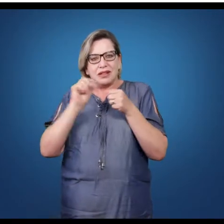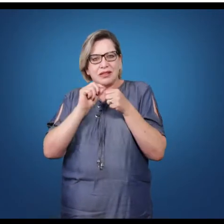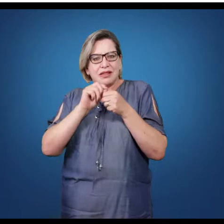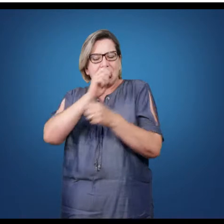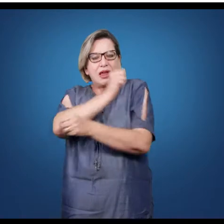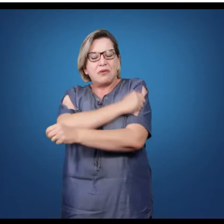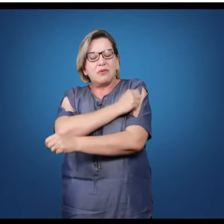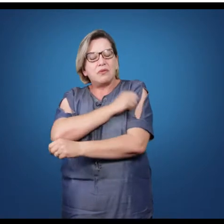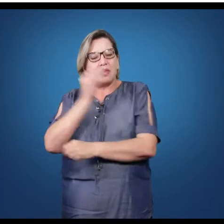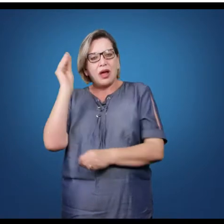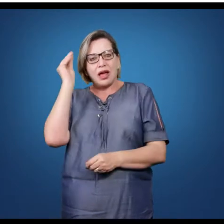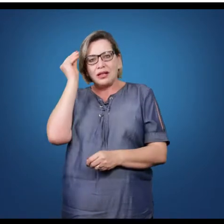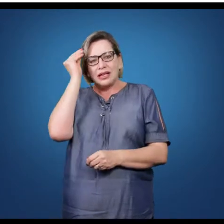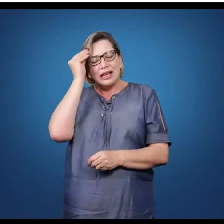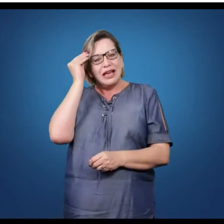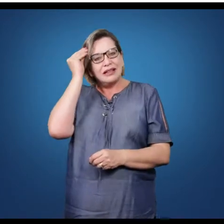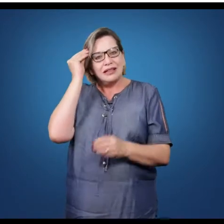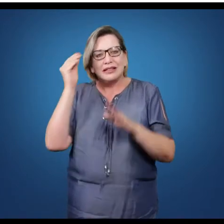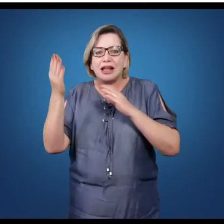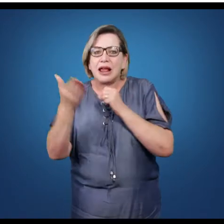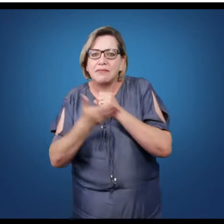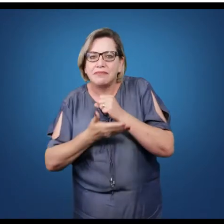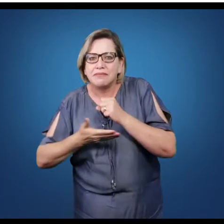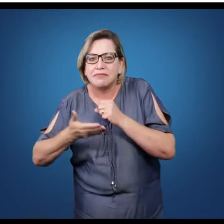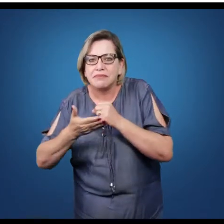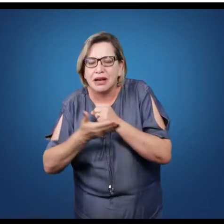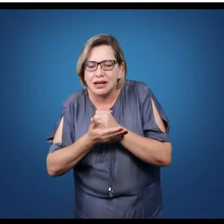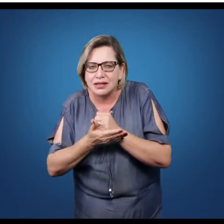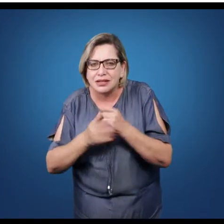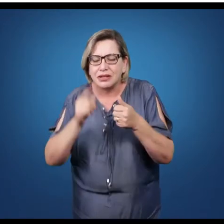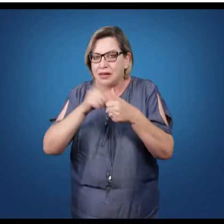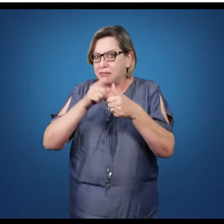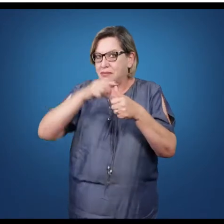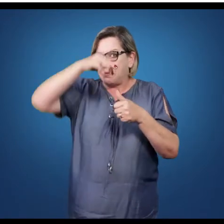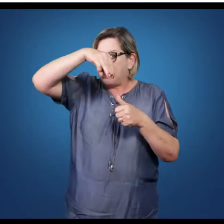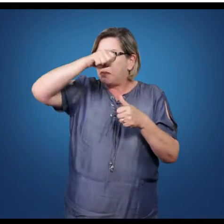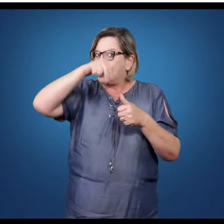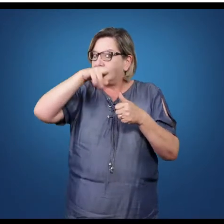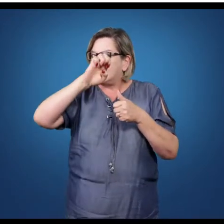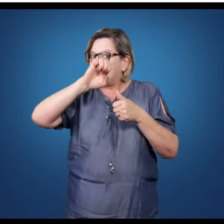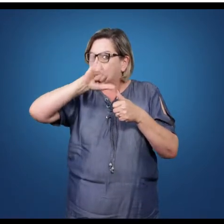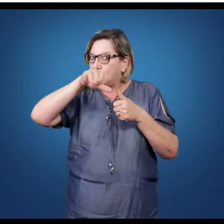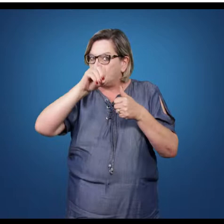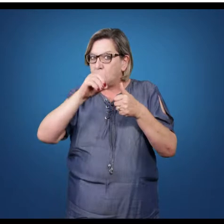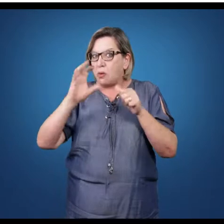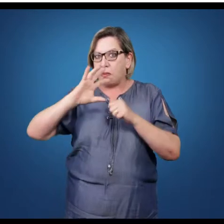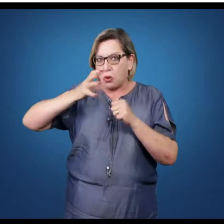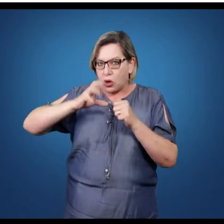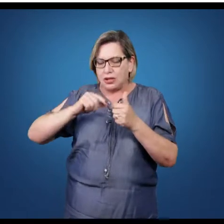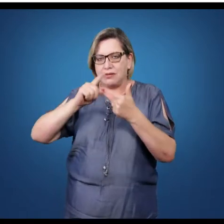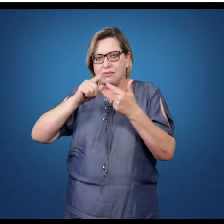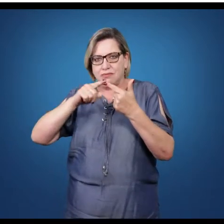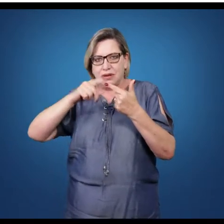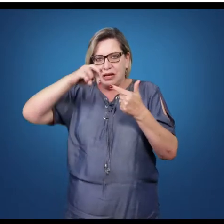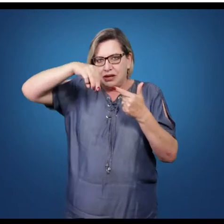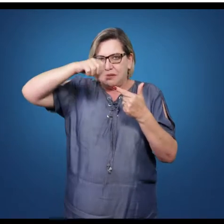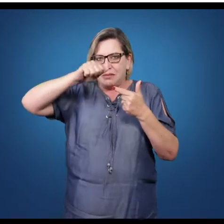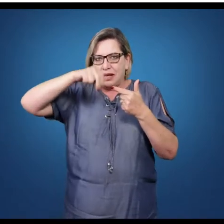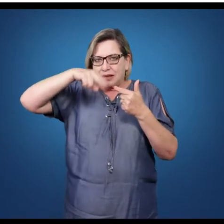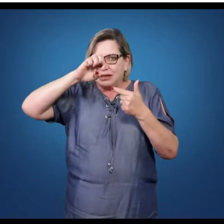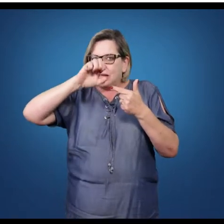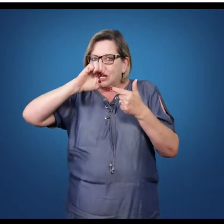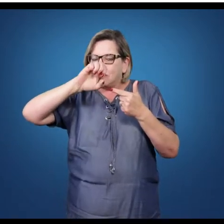então, a compreender os fundamentos do basquete, que são manejo de bola, manejo de corpo, drible,